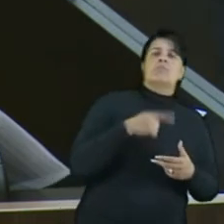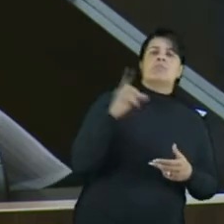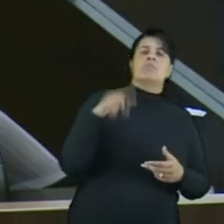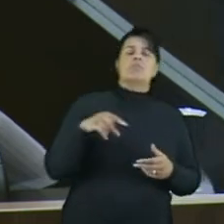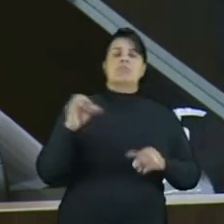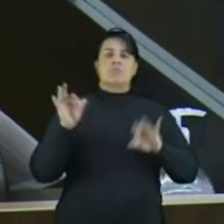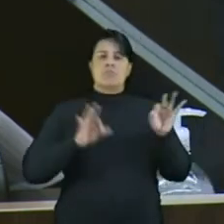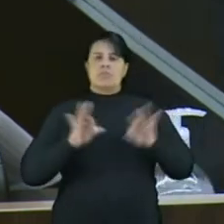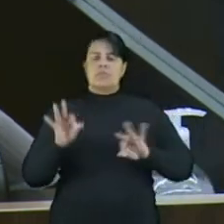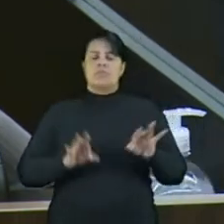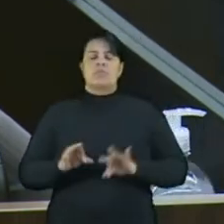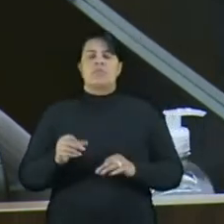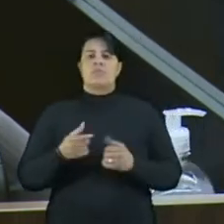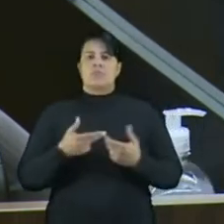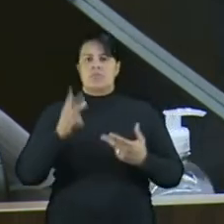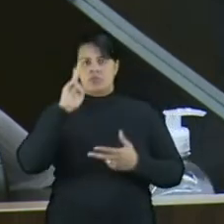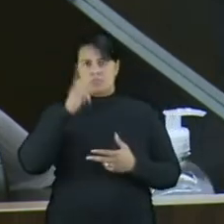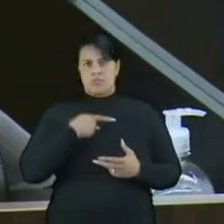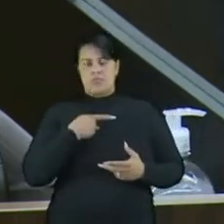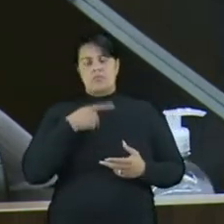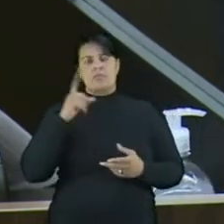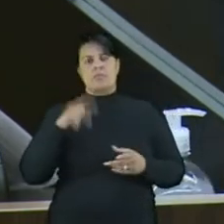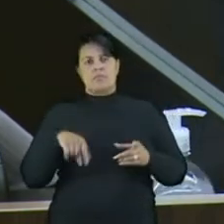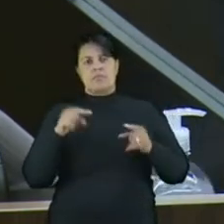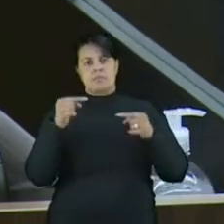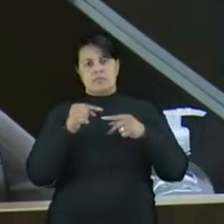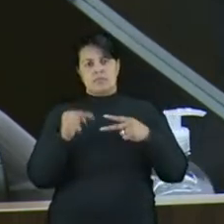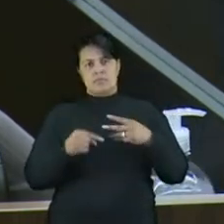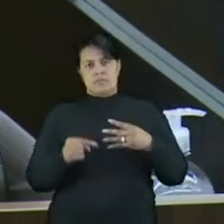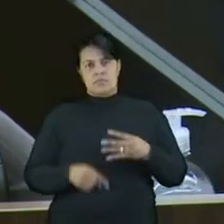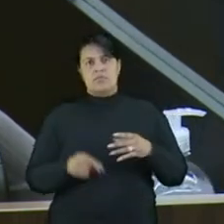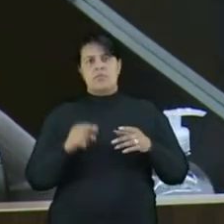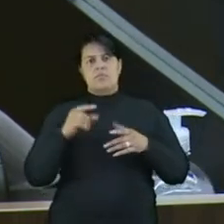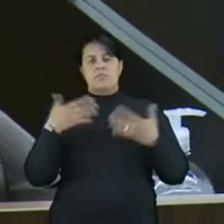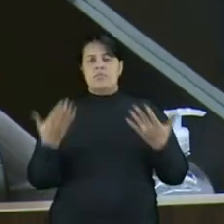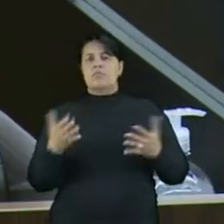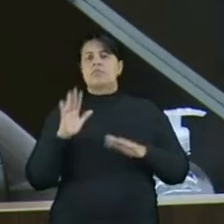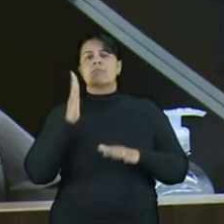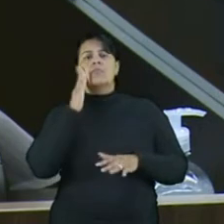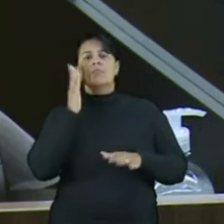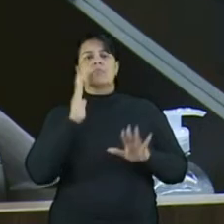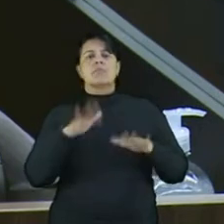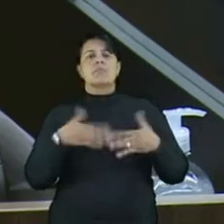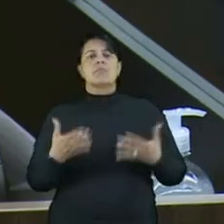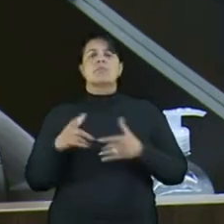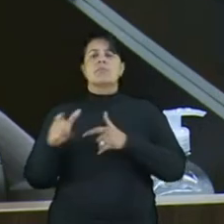aplicáveis, identificação de categorias titulares de dados pessoais.